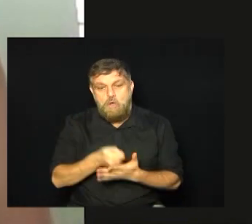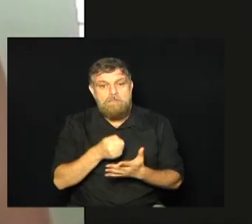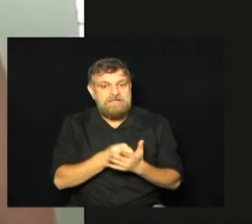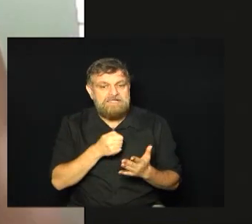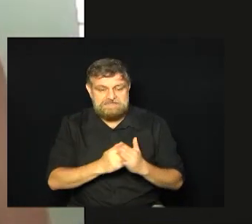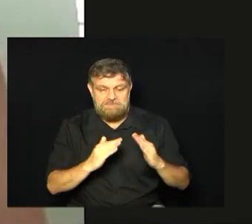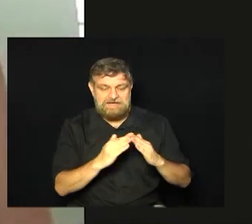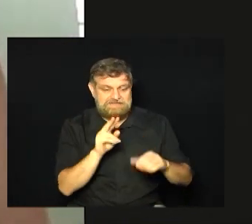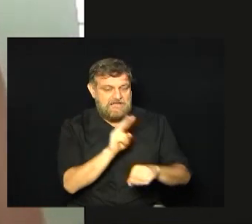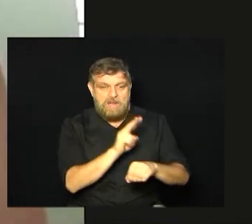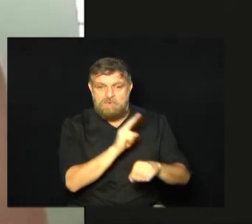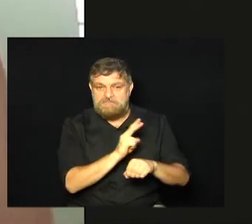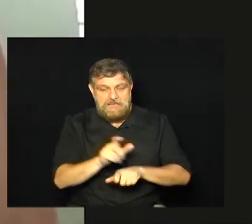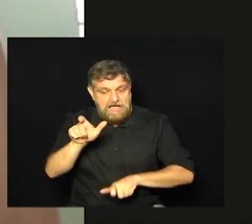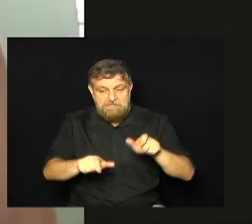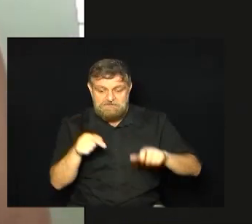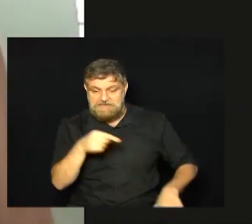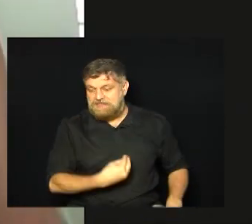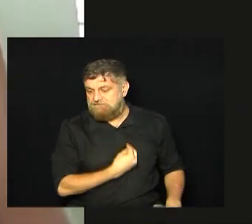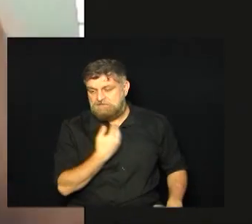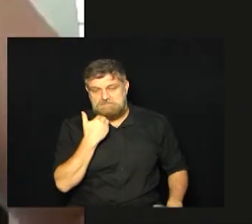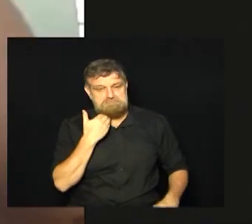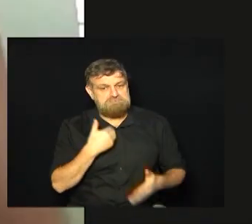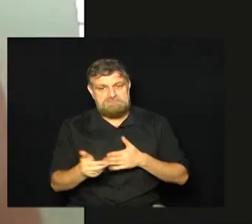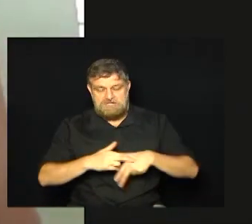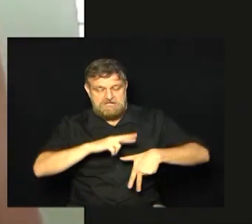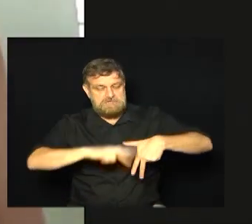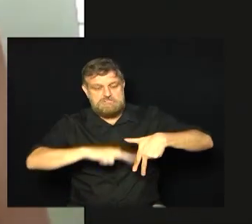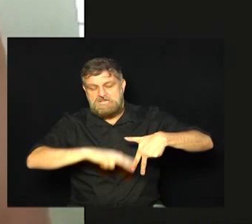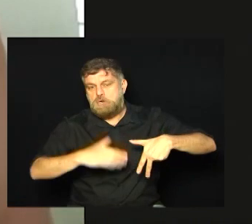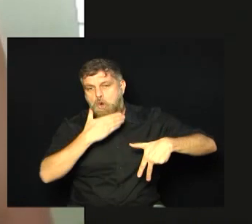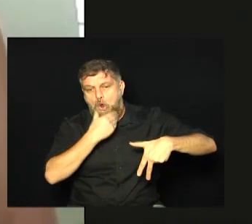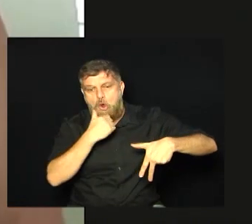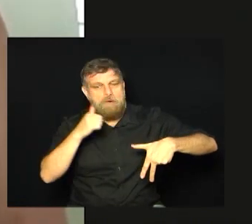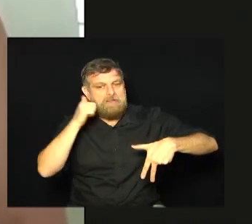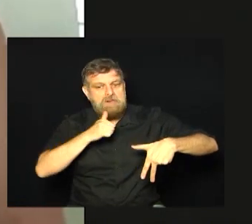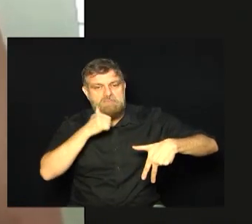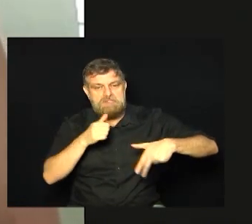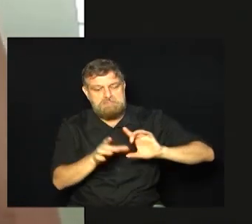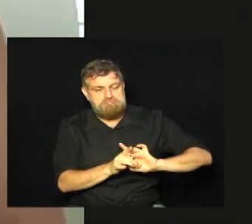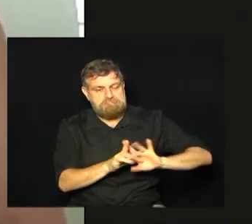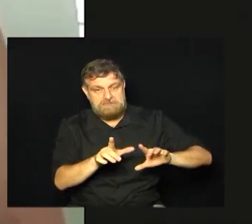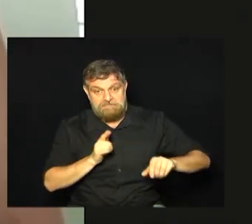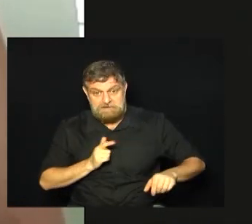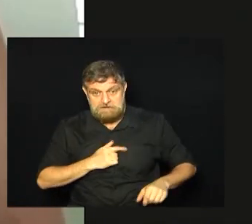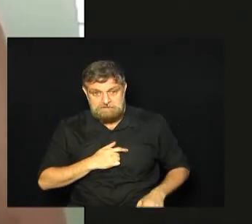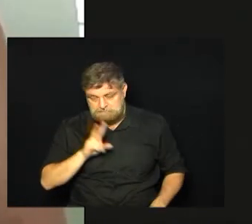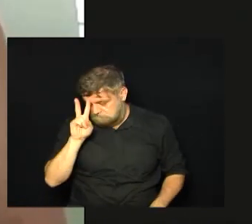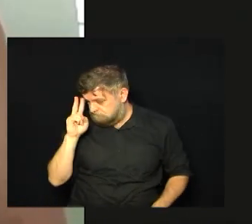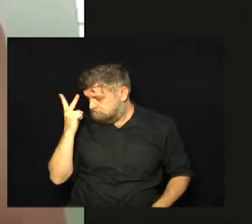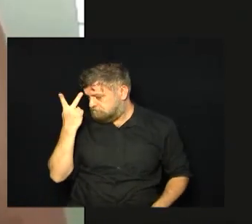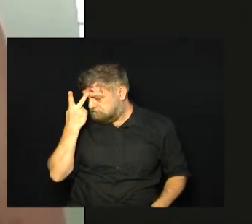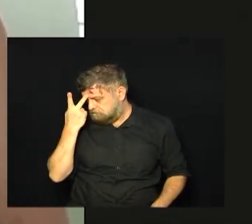da casa é de quem mora na casa, seja homem, seja mulher, e enxergar as coisas de outra maneira, né? Eu